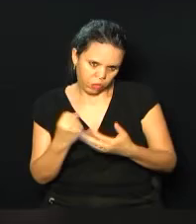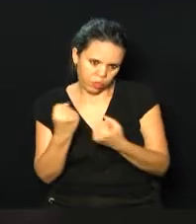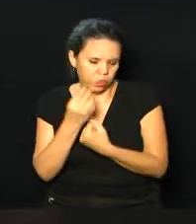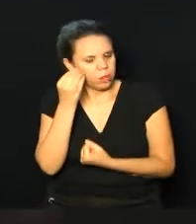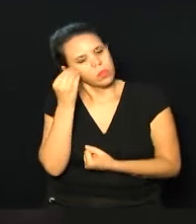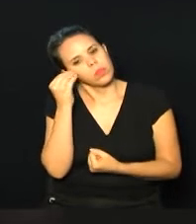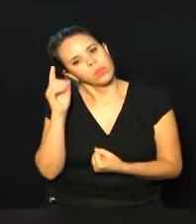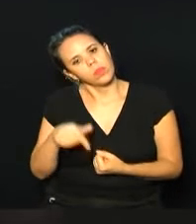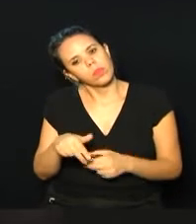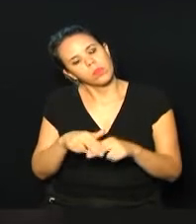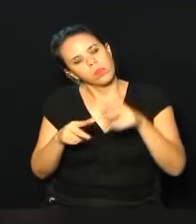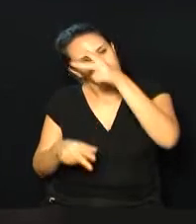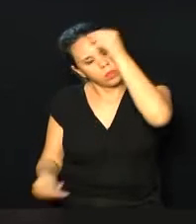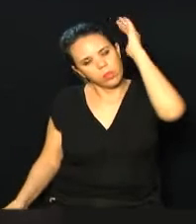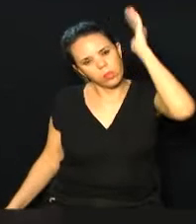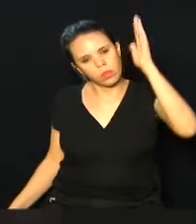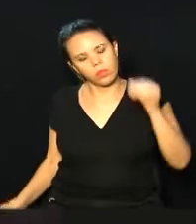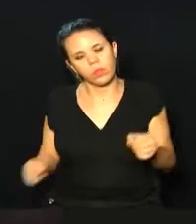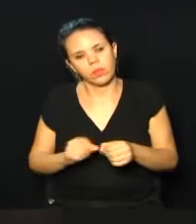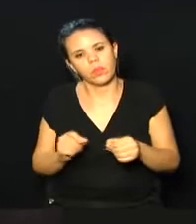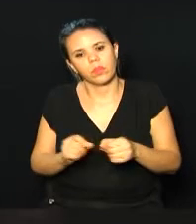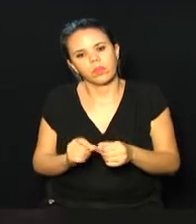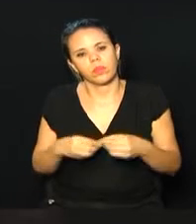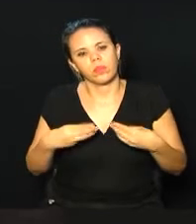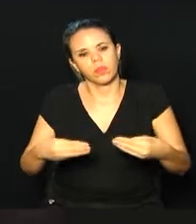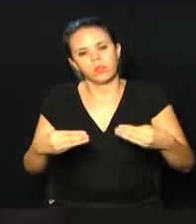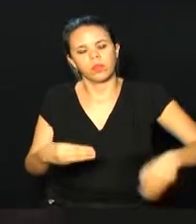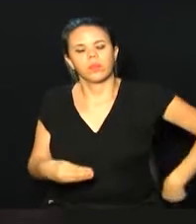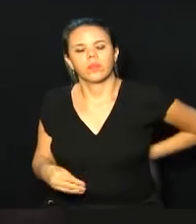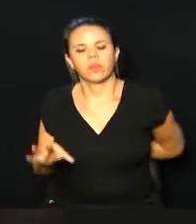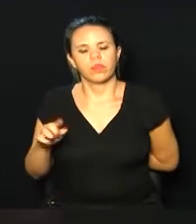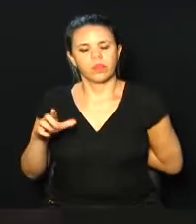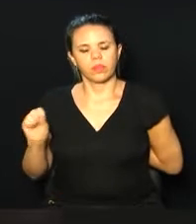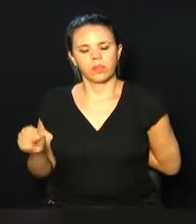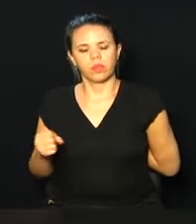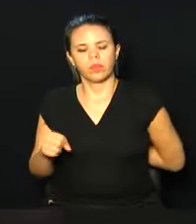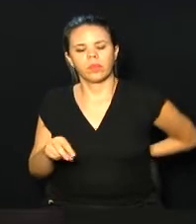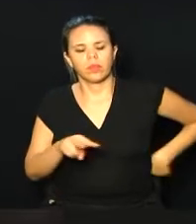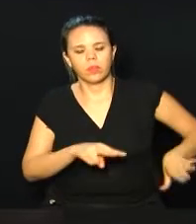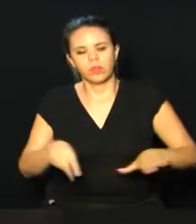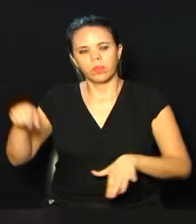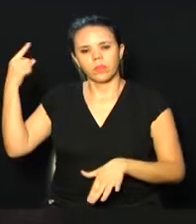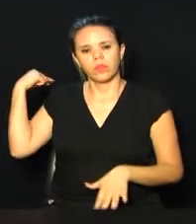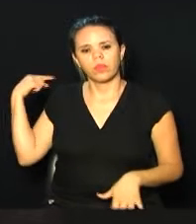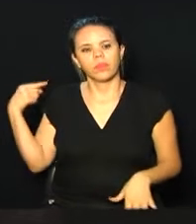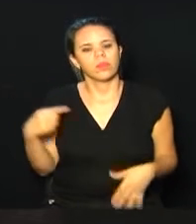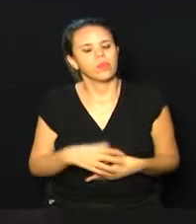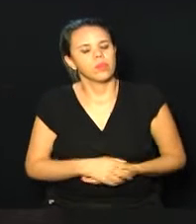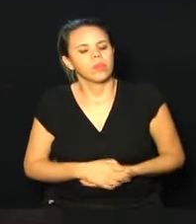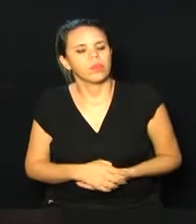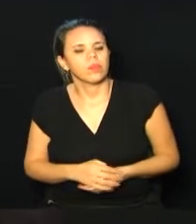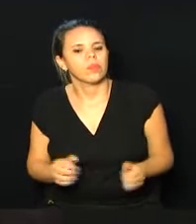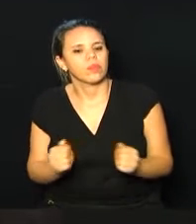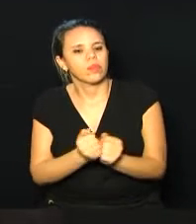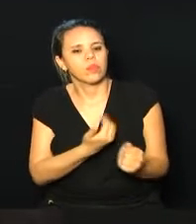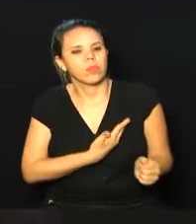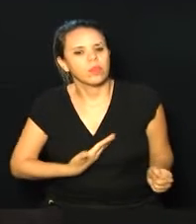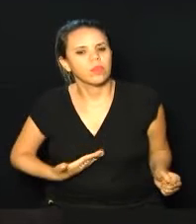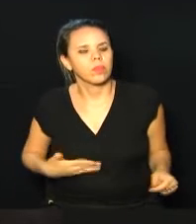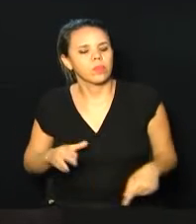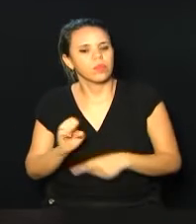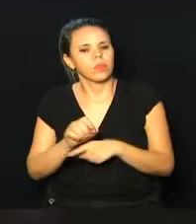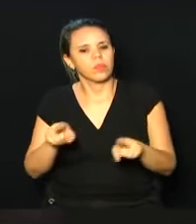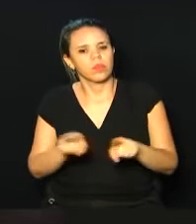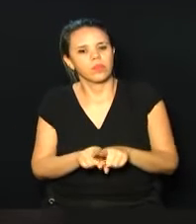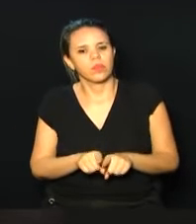Foi isso que o prefeito Dário fez aí com o ministro Tarcísio na semana passada. E também junto ao governo do Estado. O Estado também